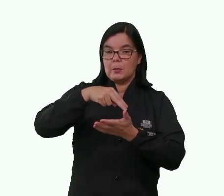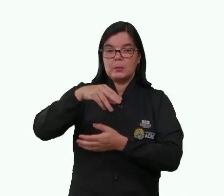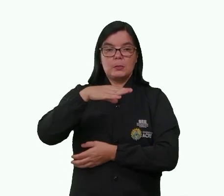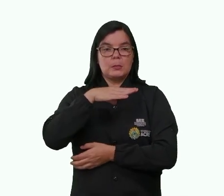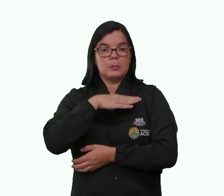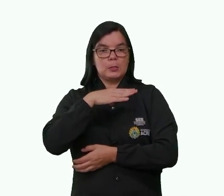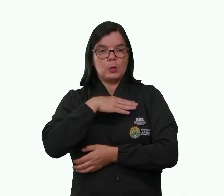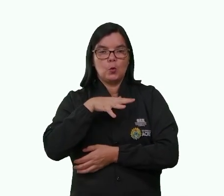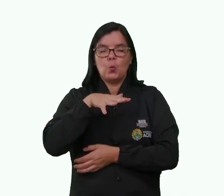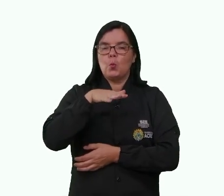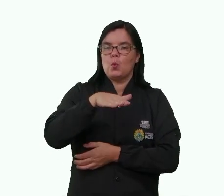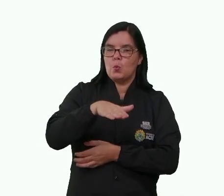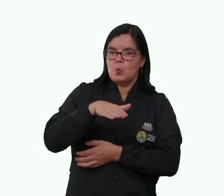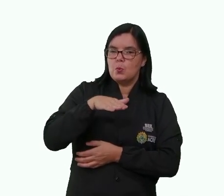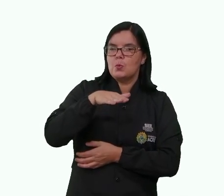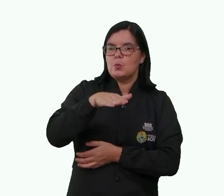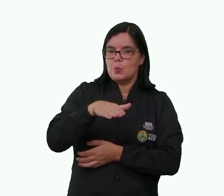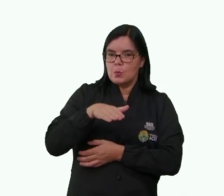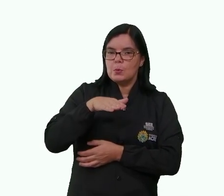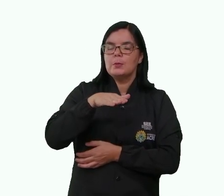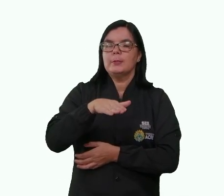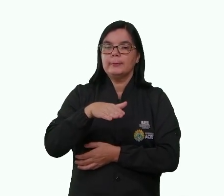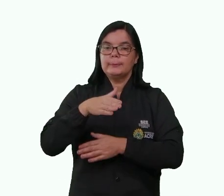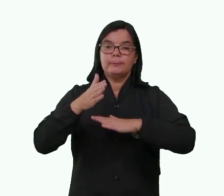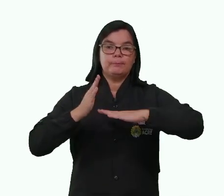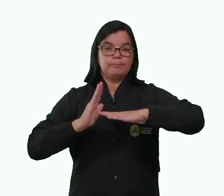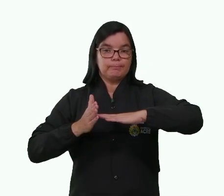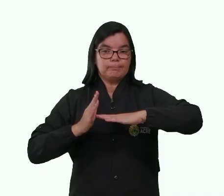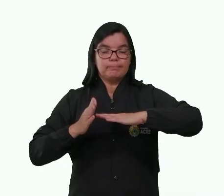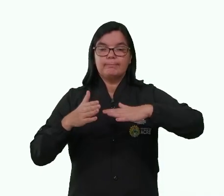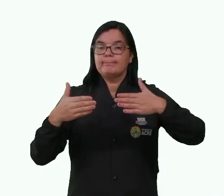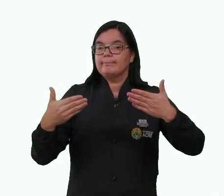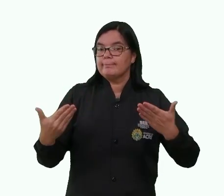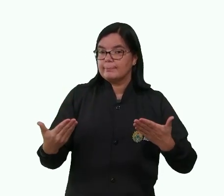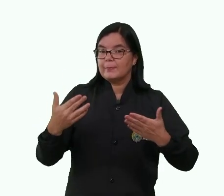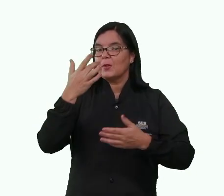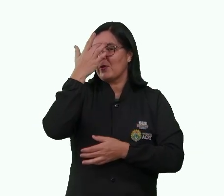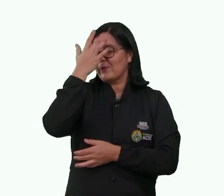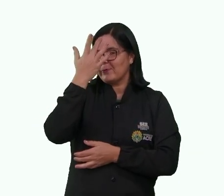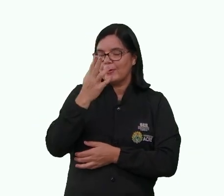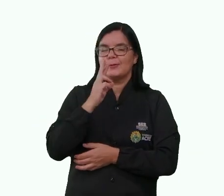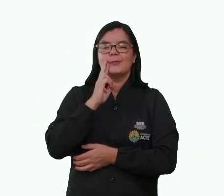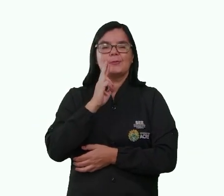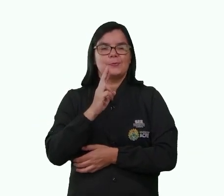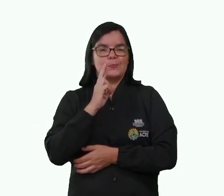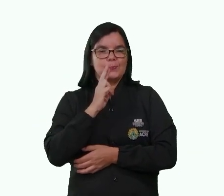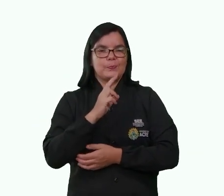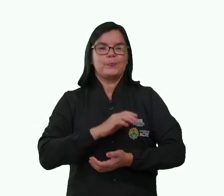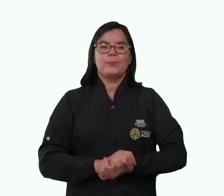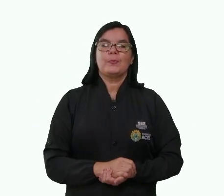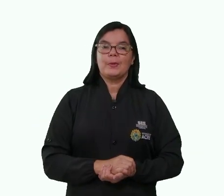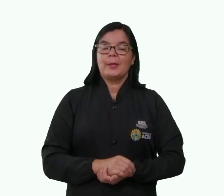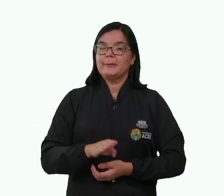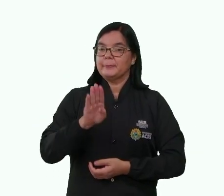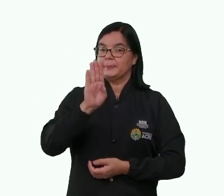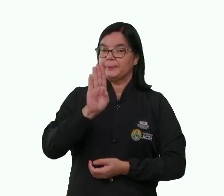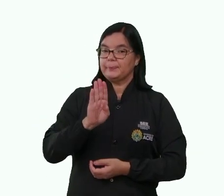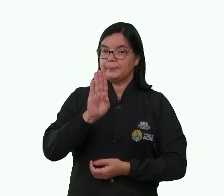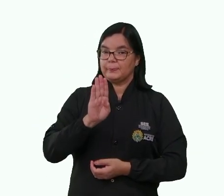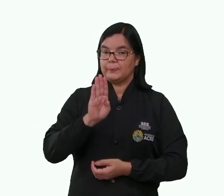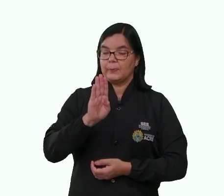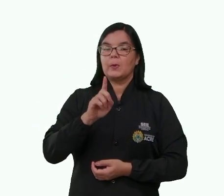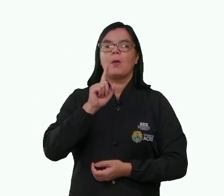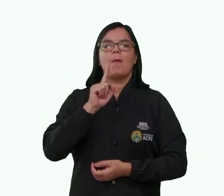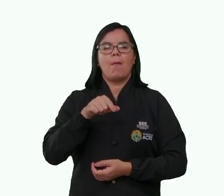as danças urbanas e o hip hop contemporâneo? Fácil demais, pessoal. Vamos lá? Letra B